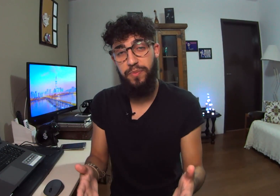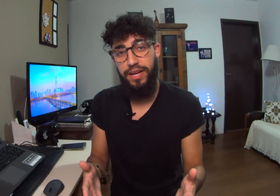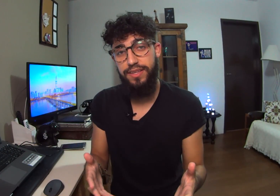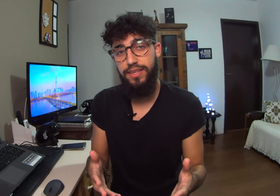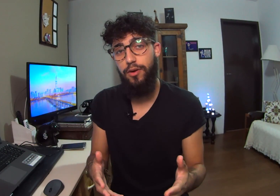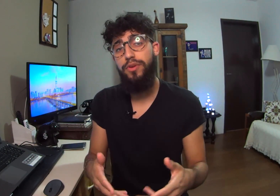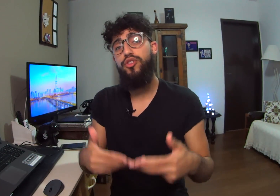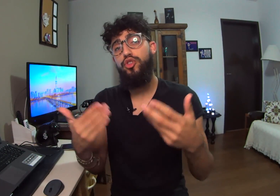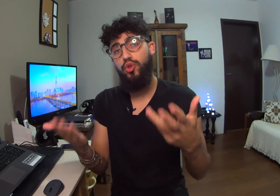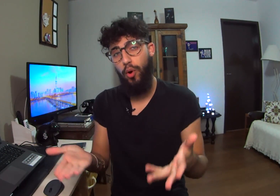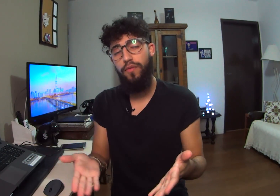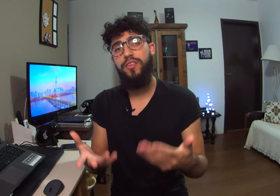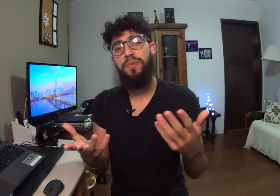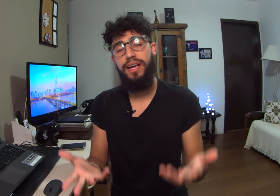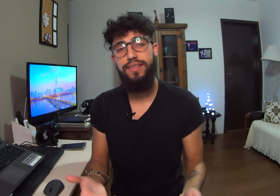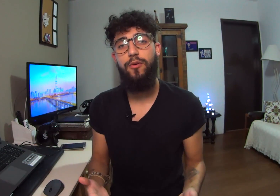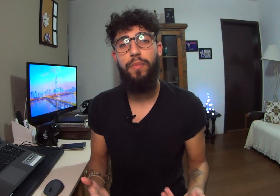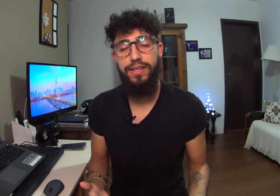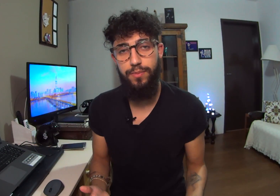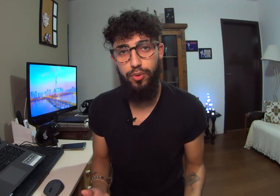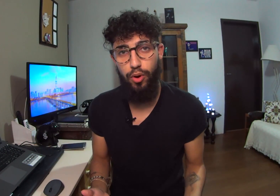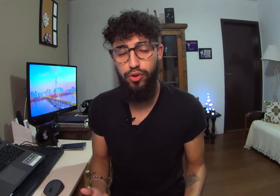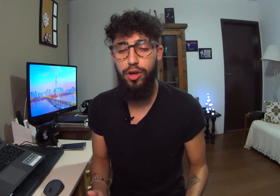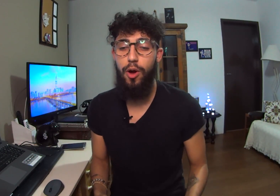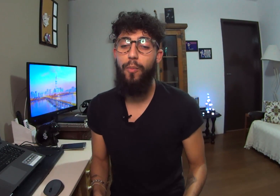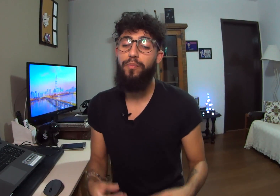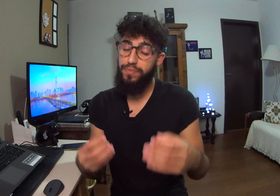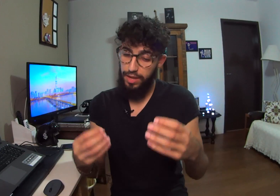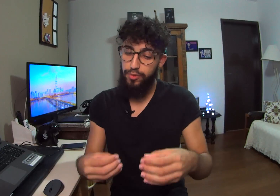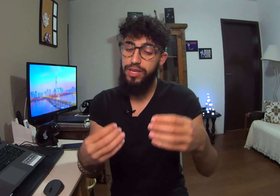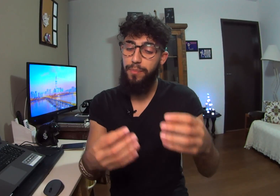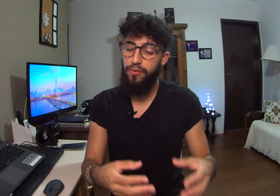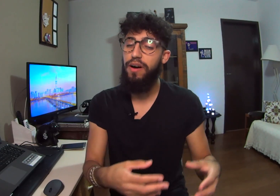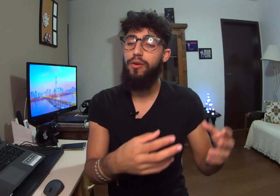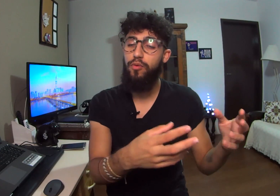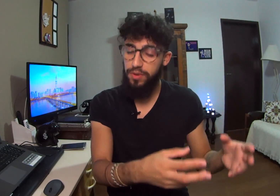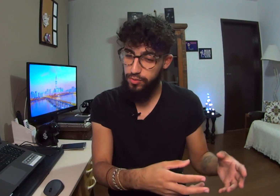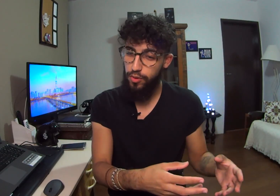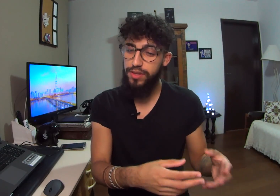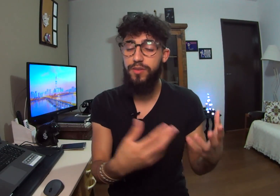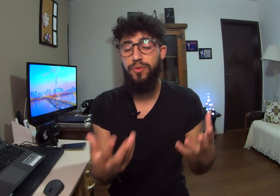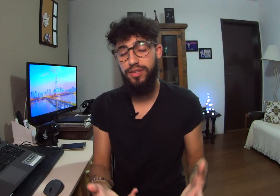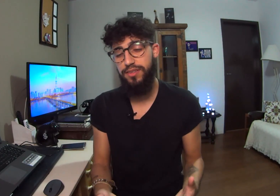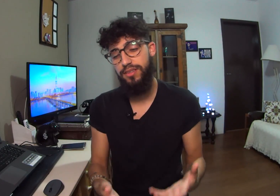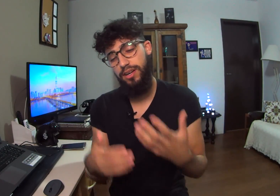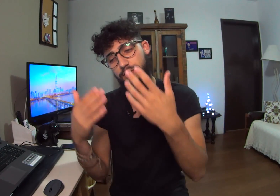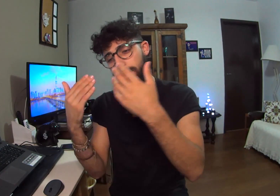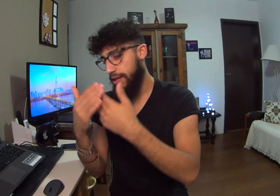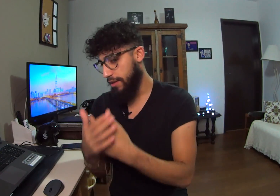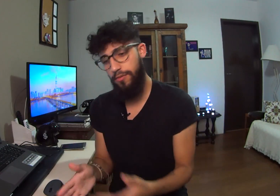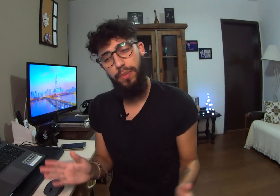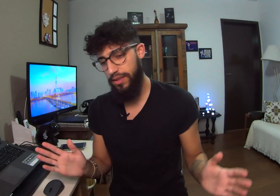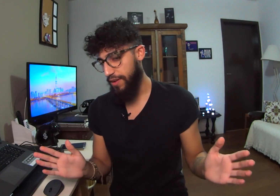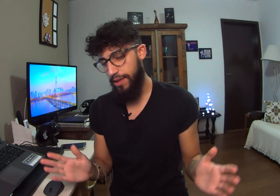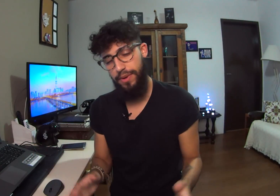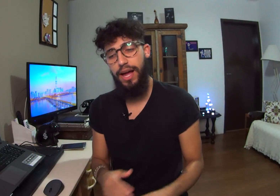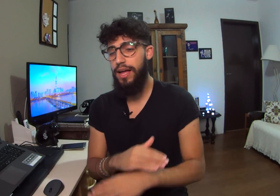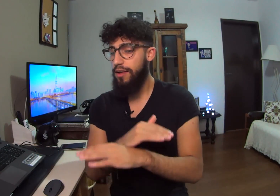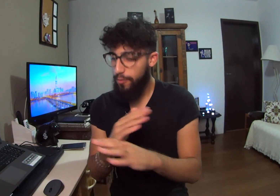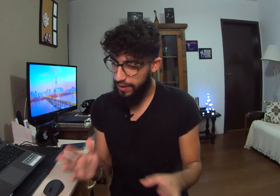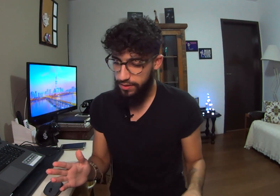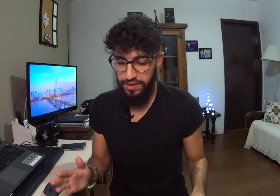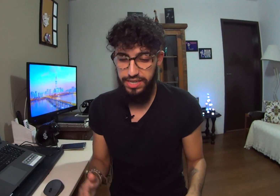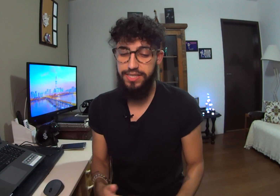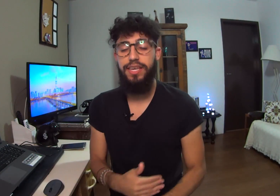Ele dá uma explicação e de novo a explicação passa por onde? Temos que aprovar algumas coisas, porque senão o país vai